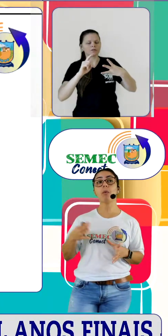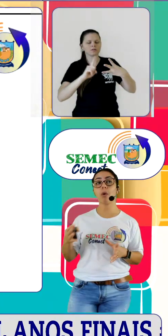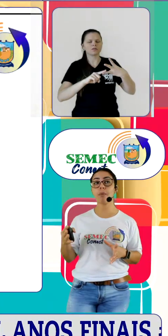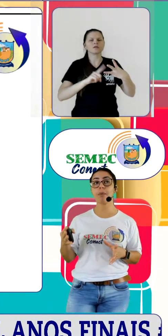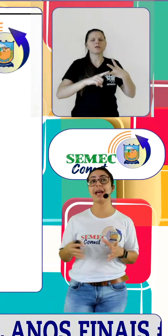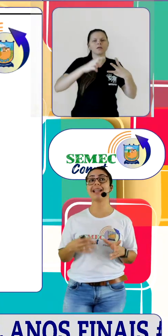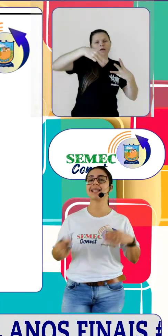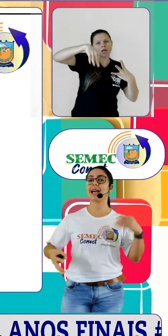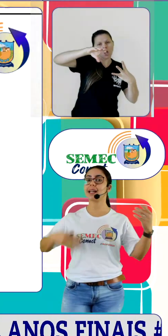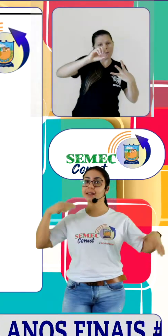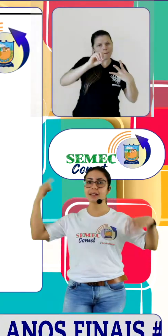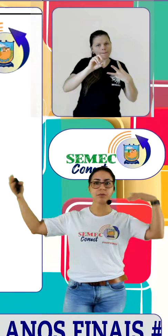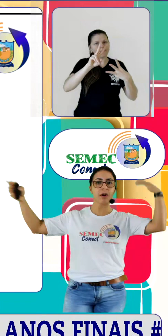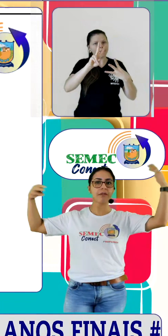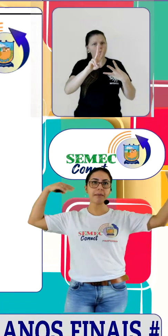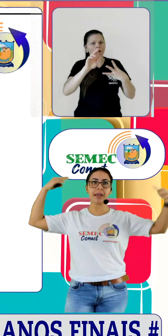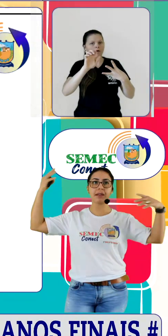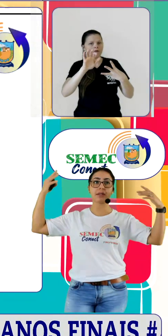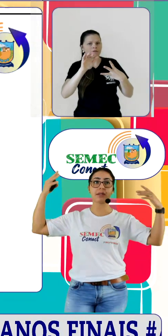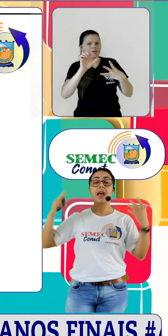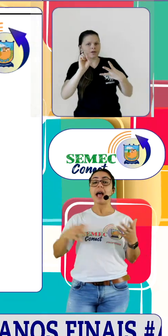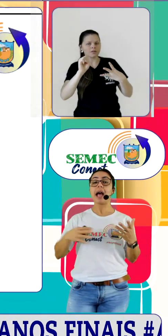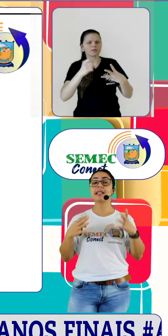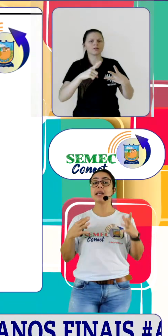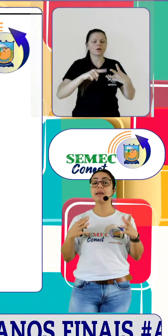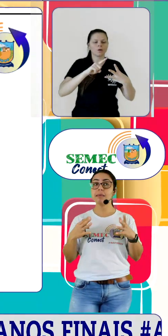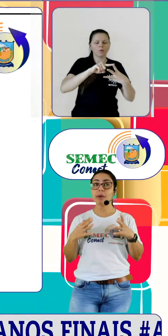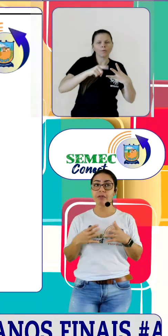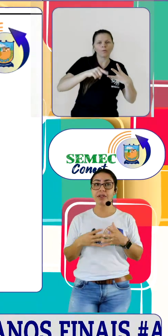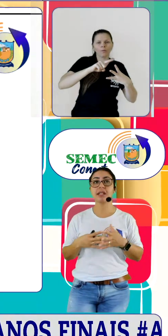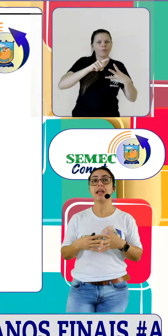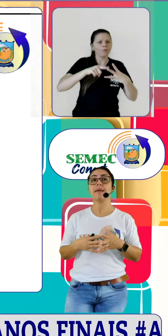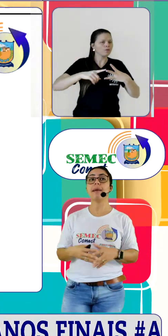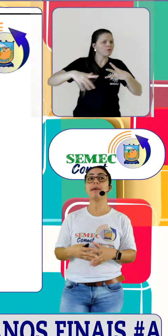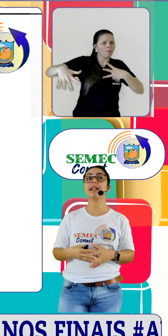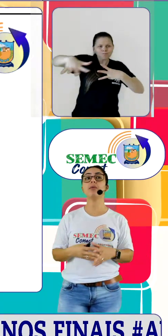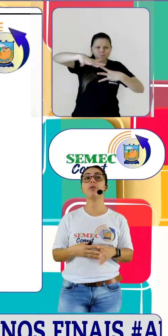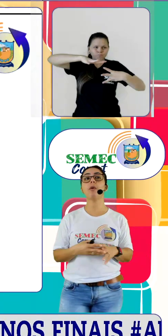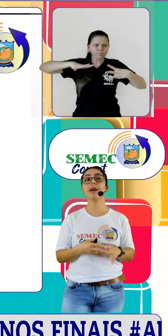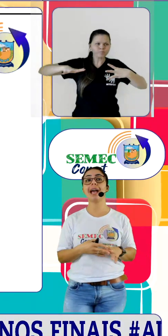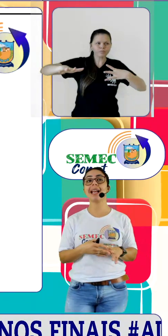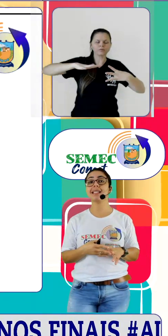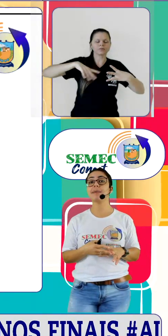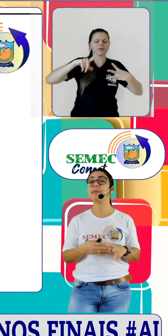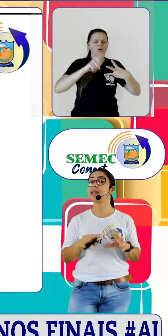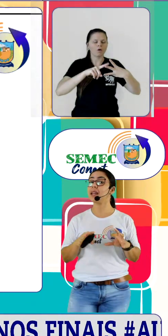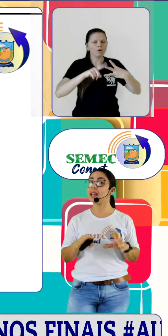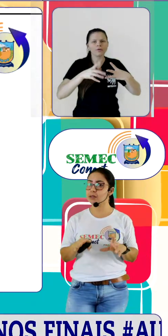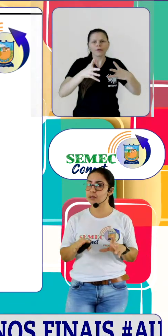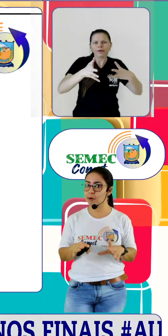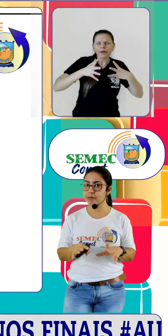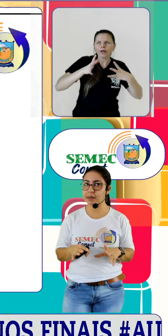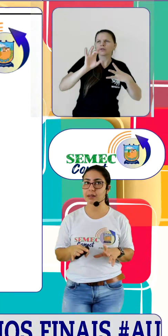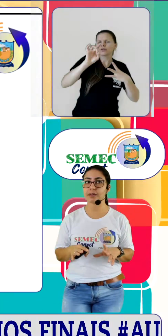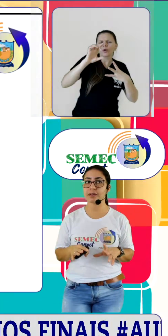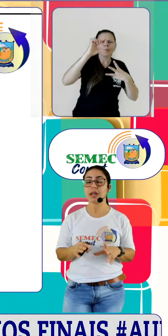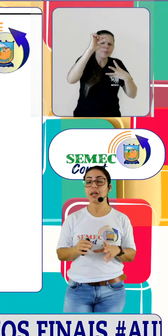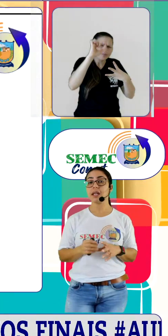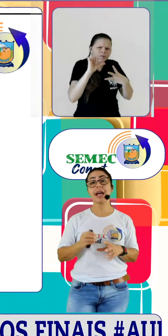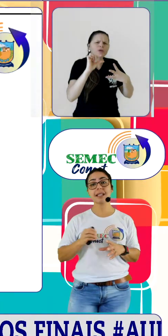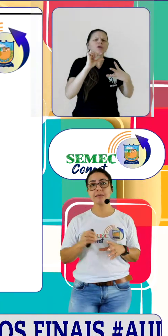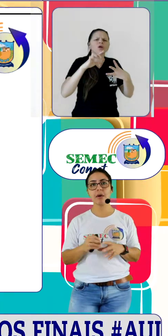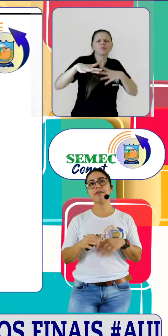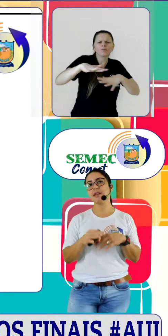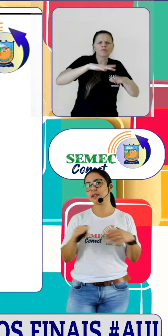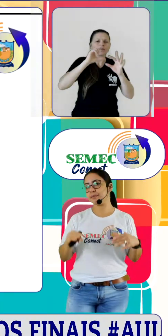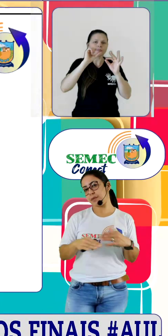ao corpo realizar grandes movimentos. As semimóveis permitem que o corpo realize pequenos movimentos. E